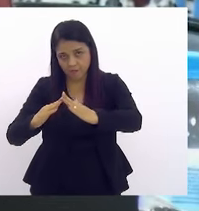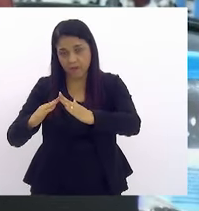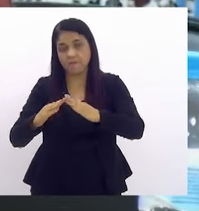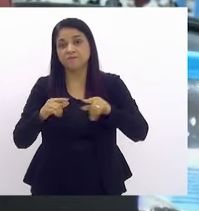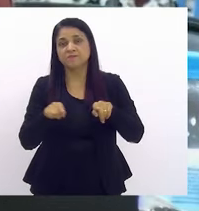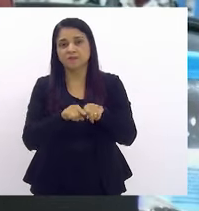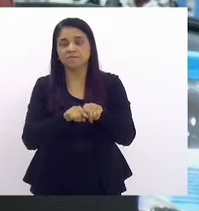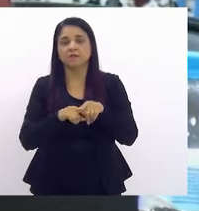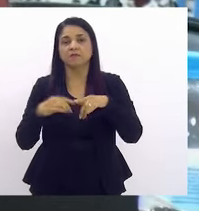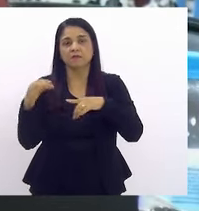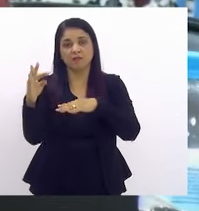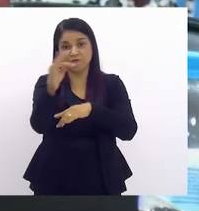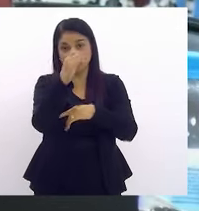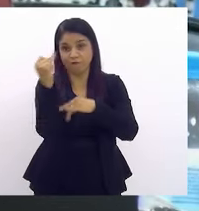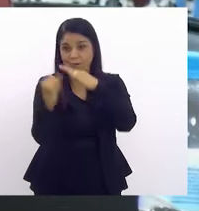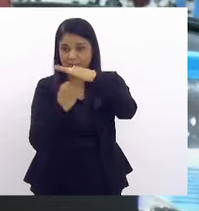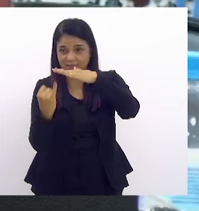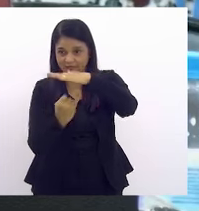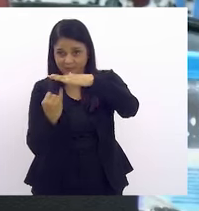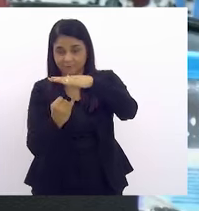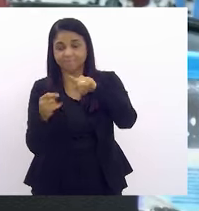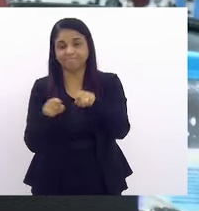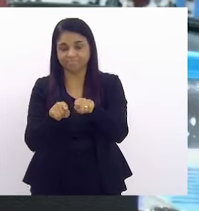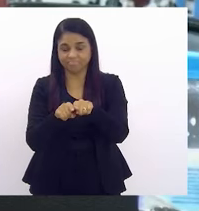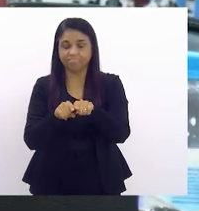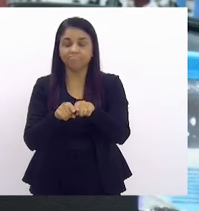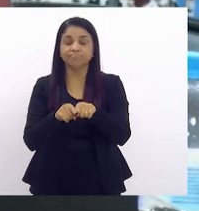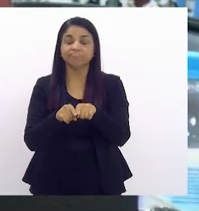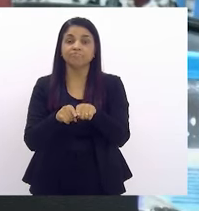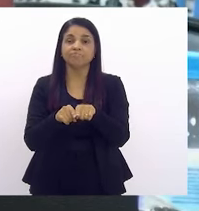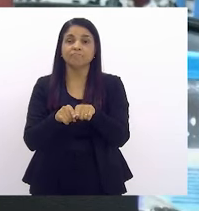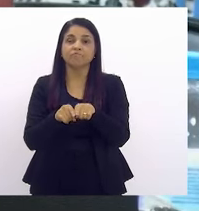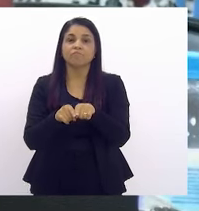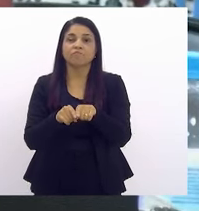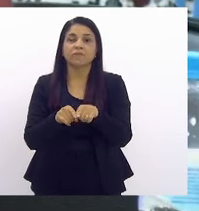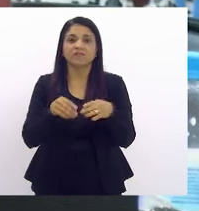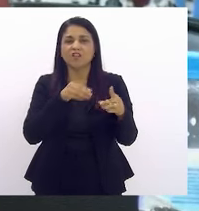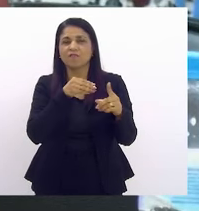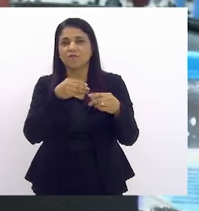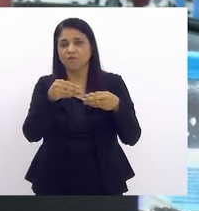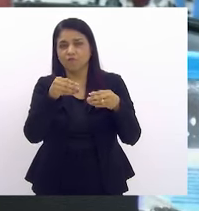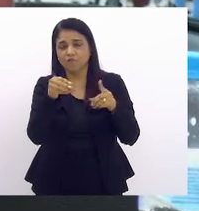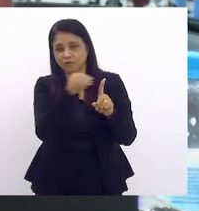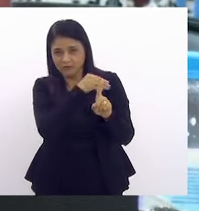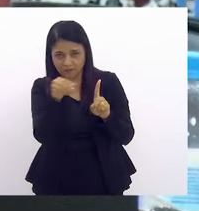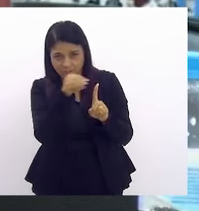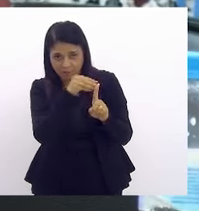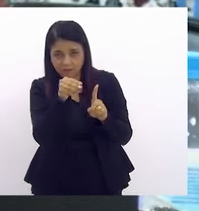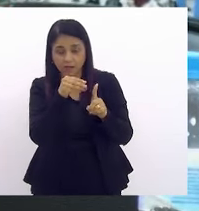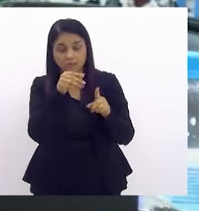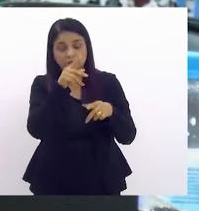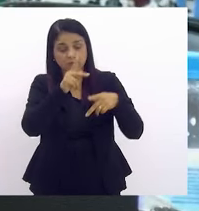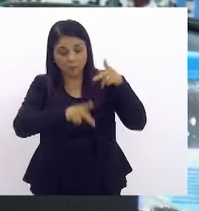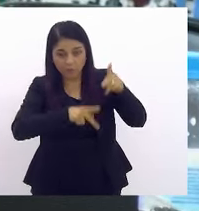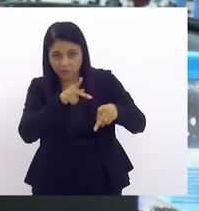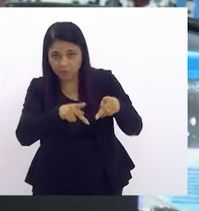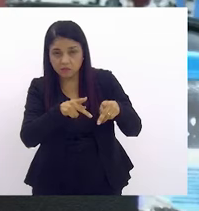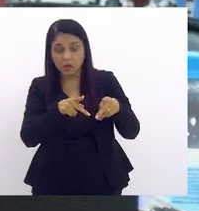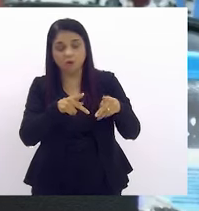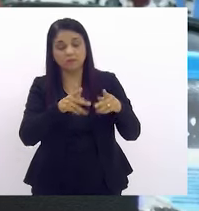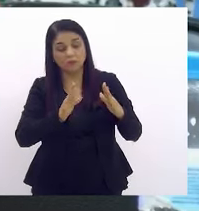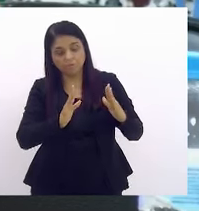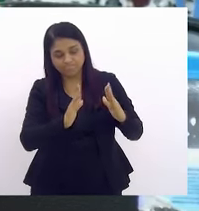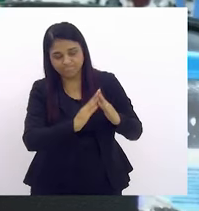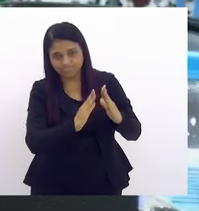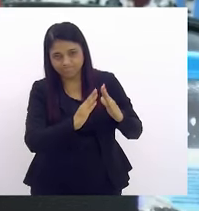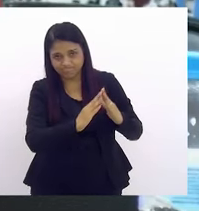informalidade. E aí grupos criminosos se aproveitam dessa situação, né, da vulnerabilidade das pessoas, e acabam ocupando essas áreas, não só